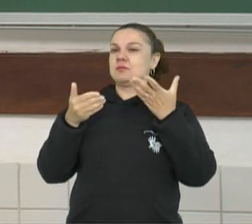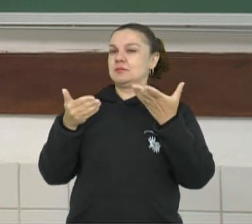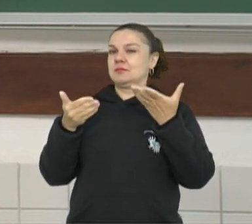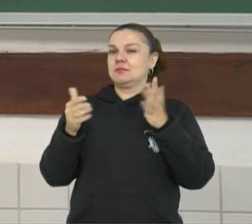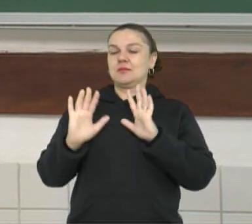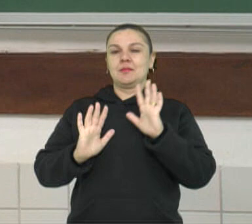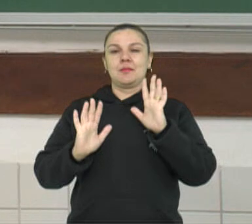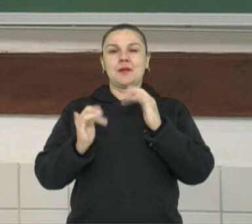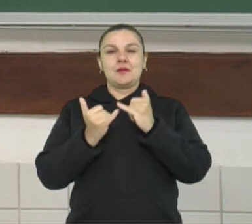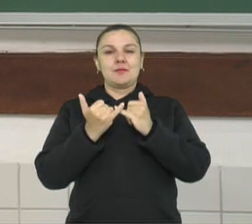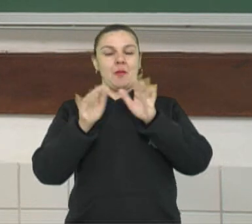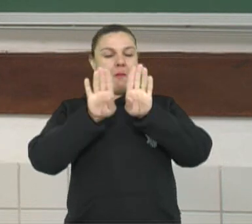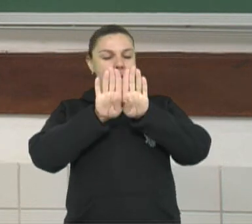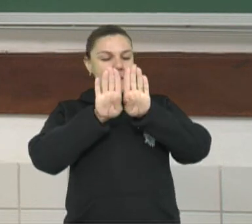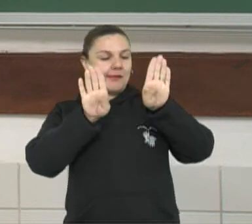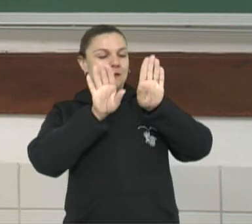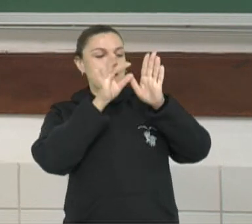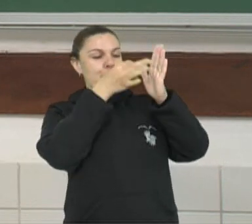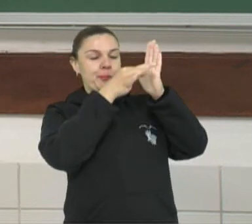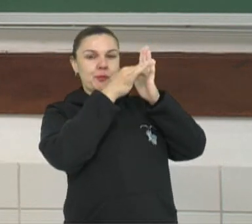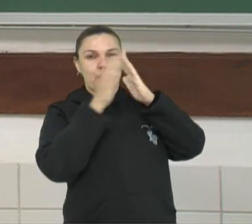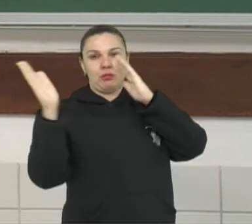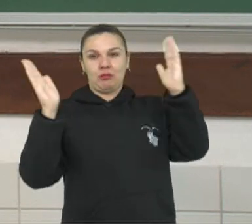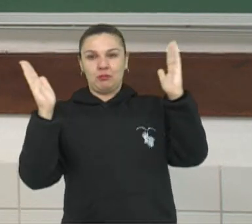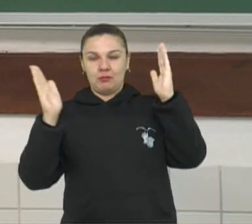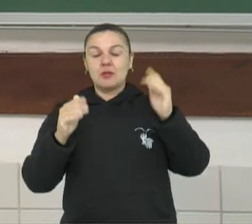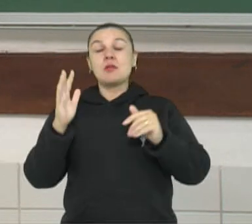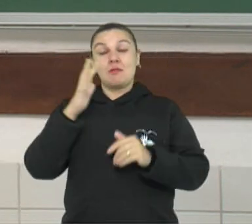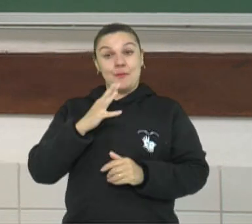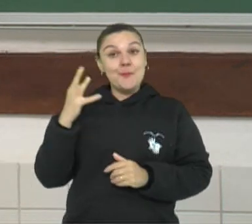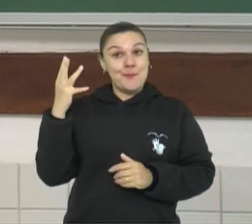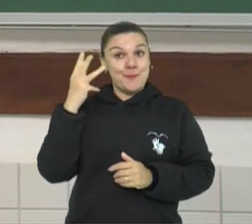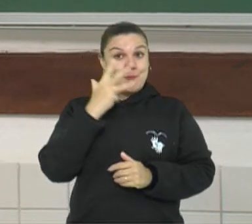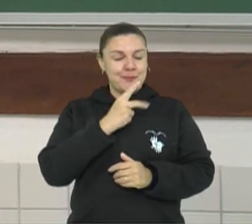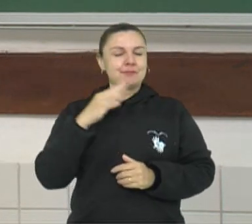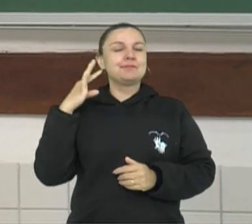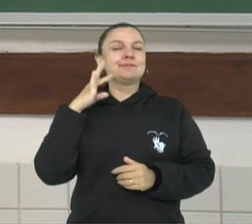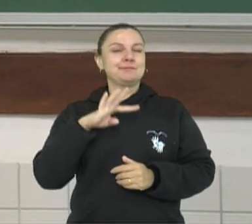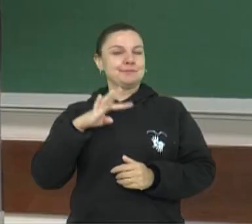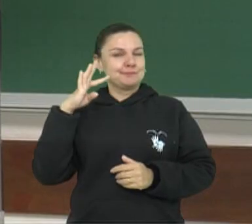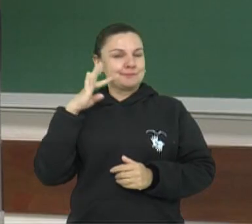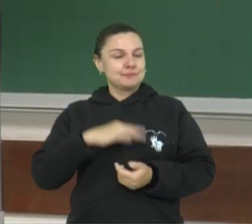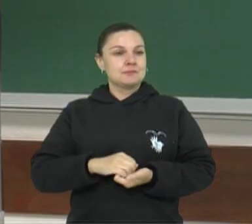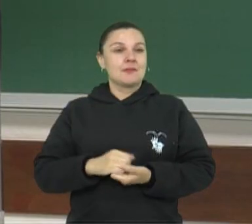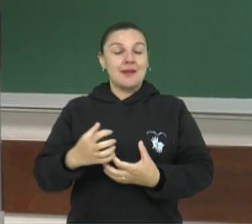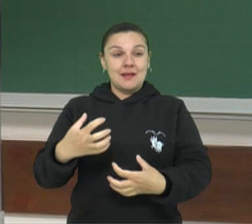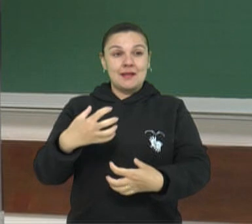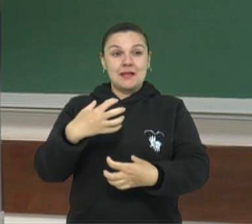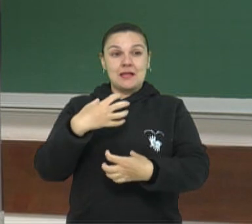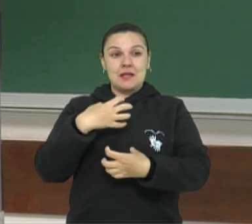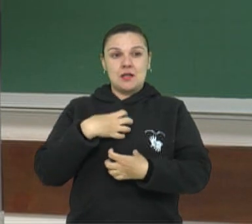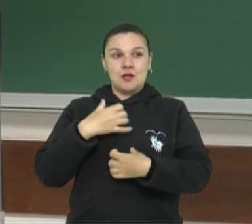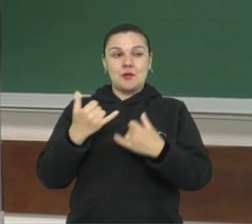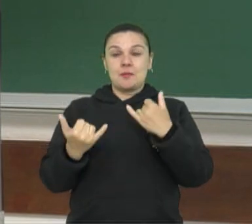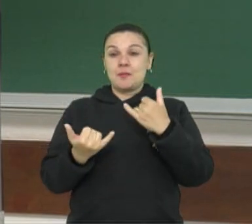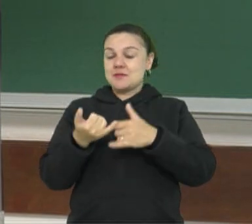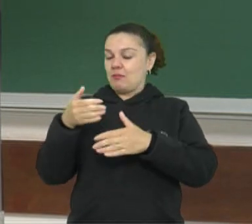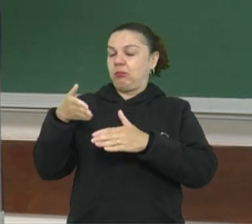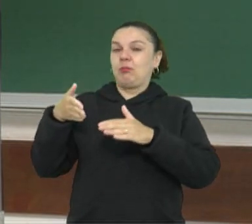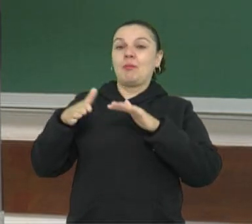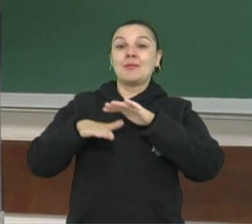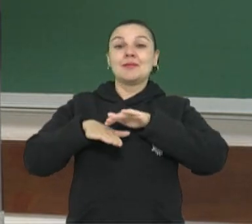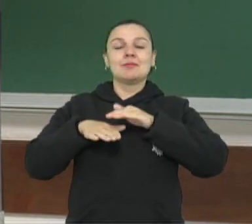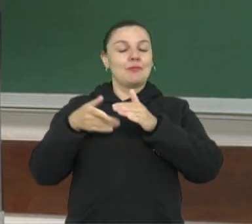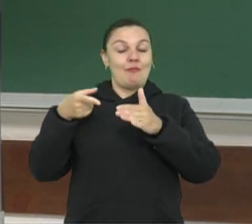sem as paredes ou pinturas, enfim, é muito legal. A sensação de que você está imerso ali,